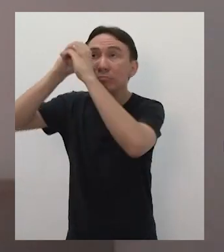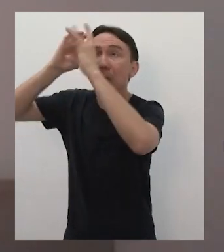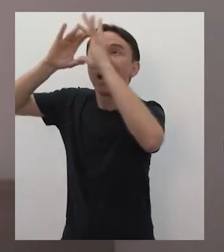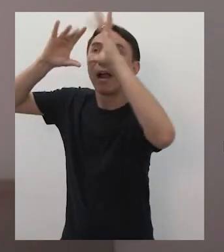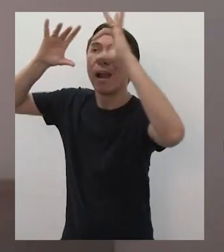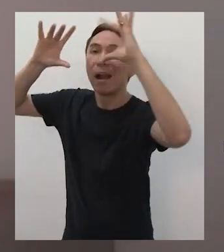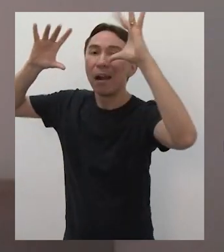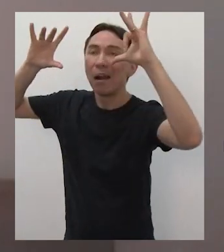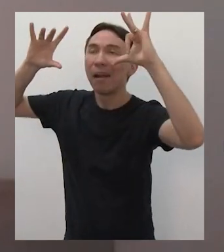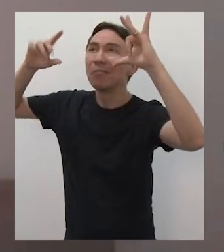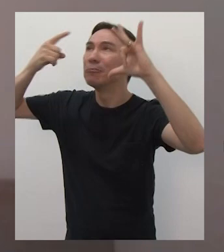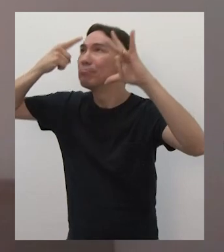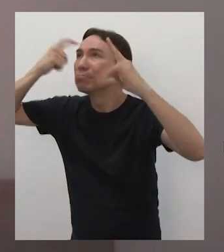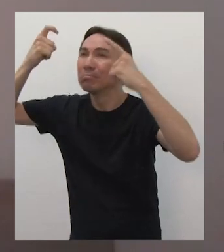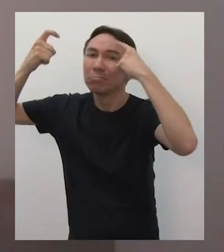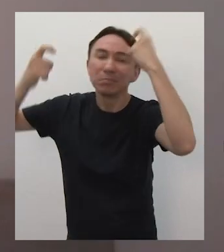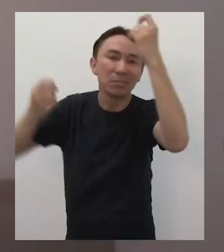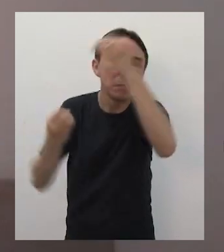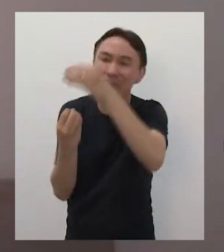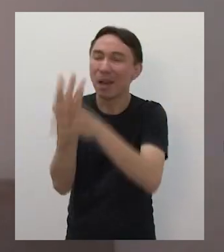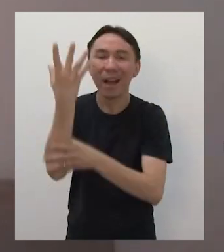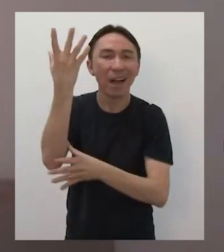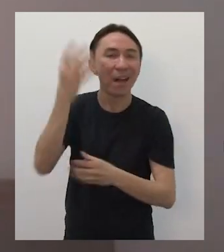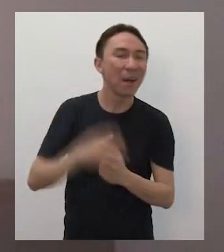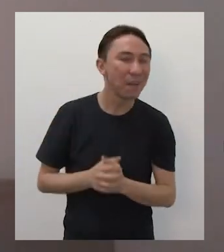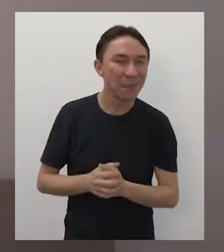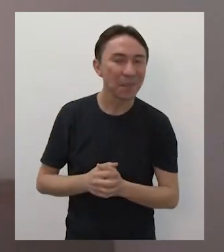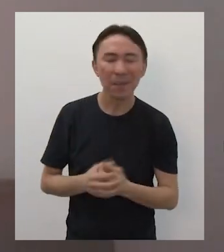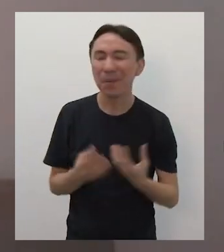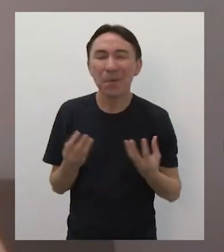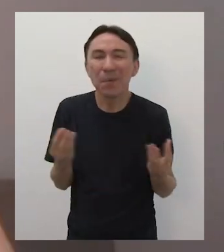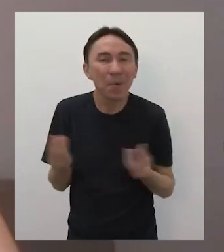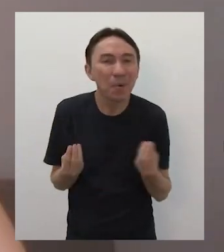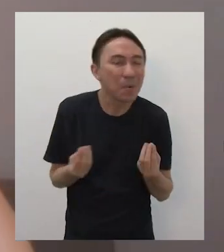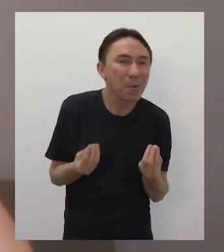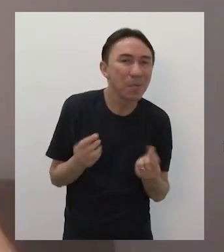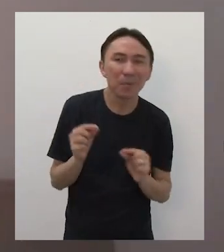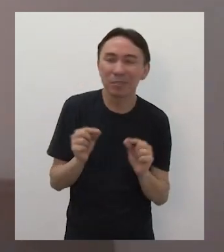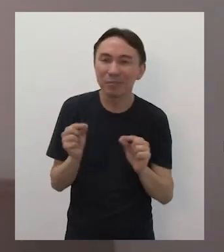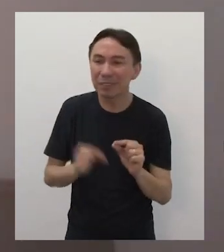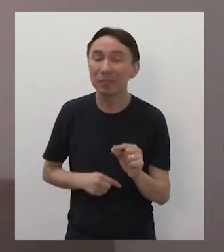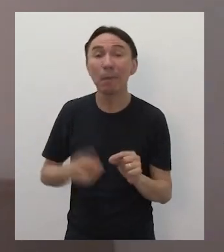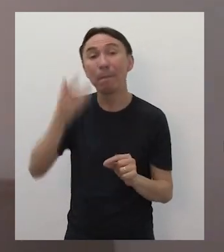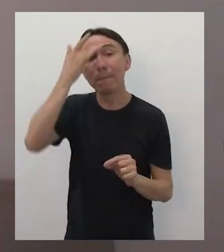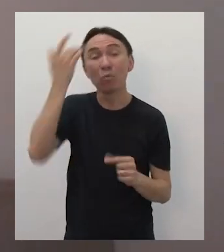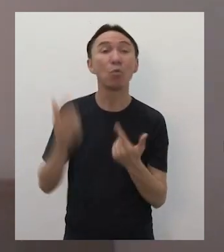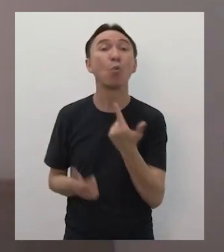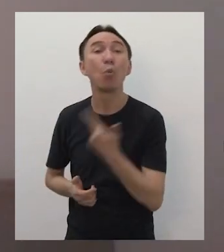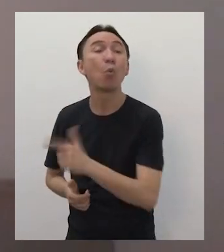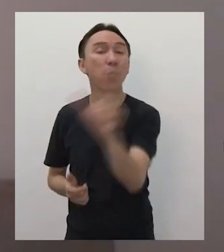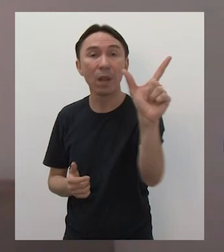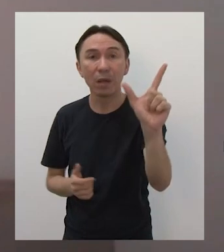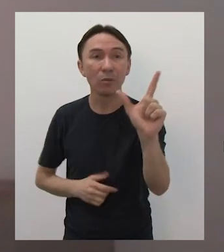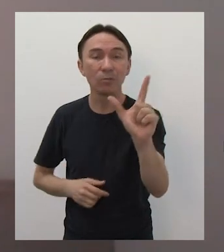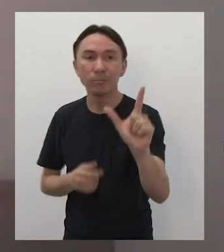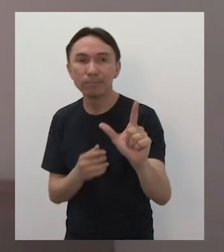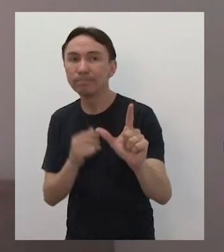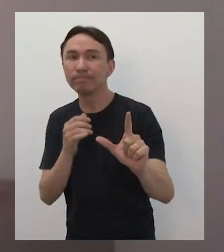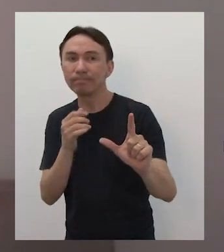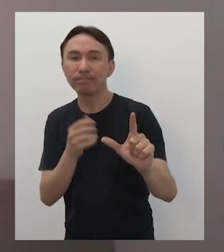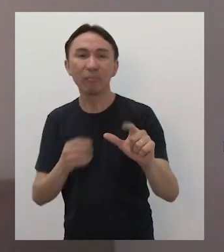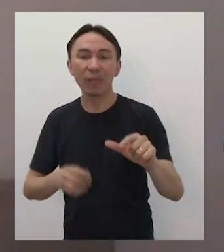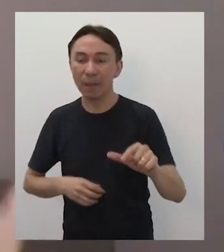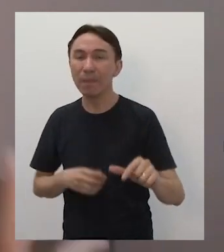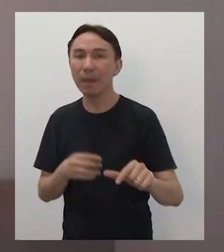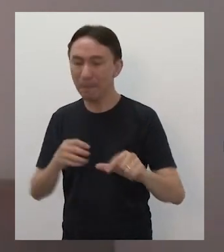posso chegar no outro? Né? Como que eu posso fazer para levar conhecimento para as